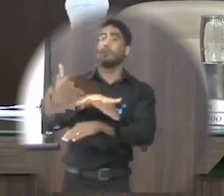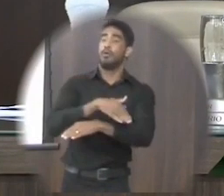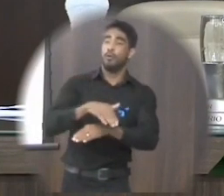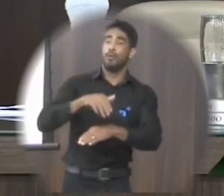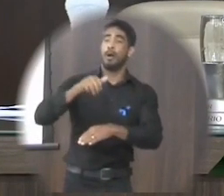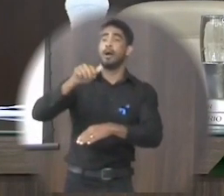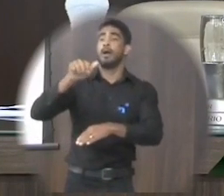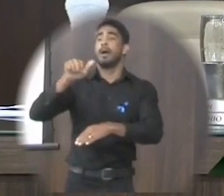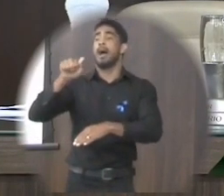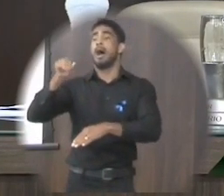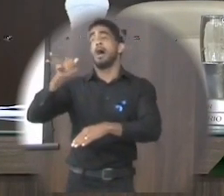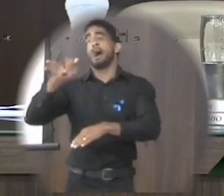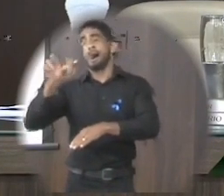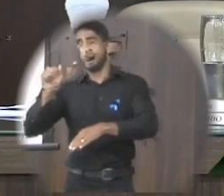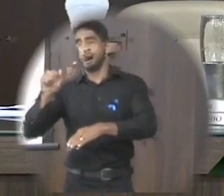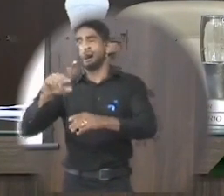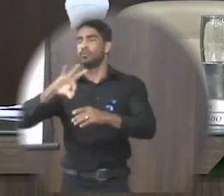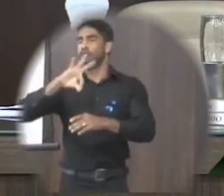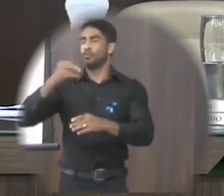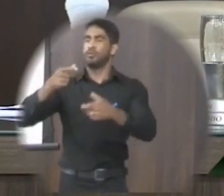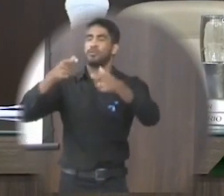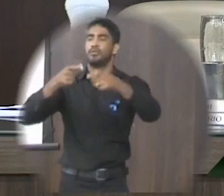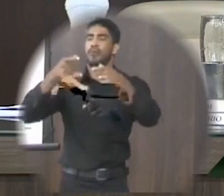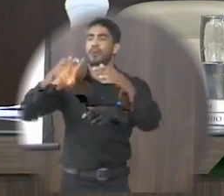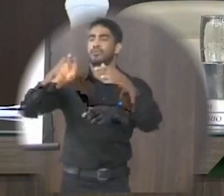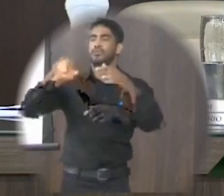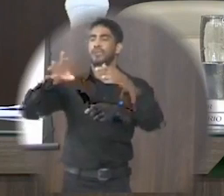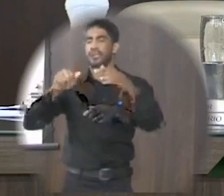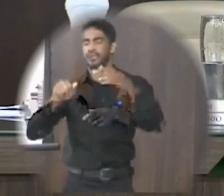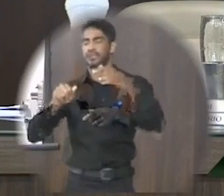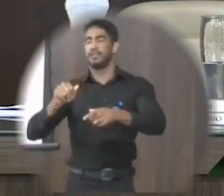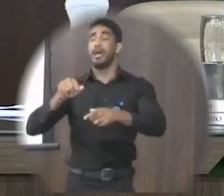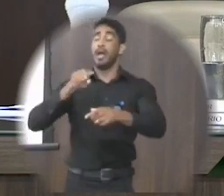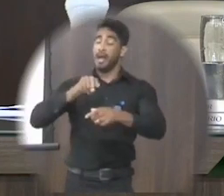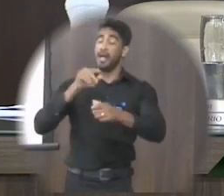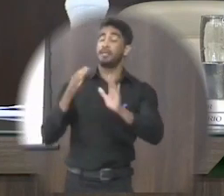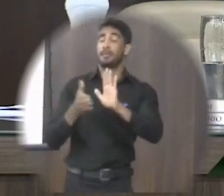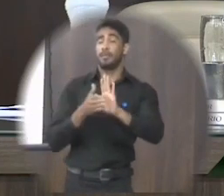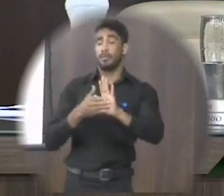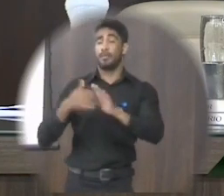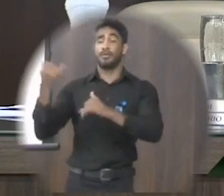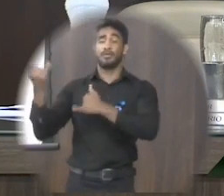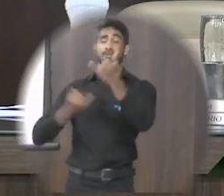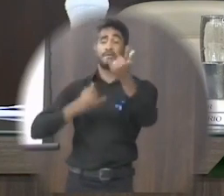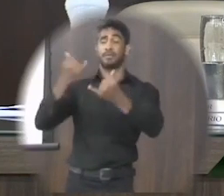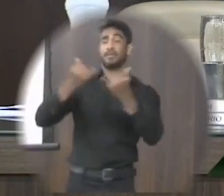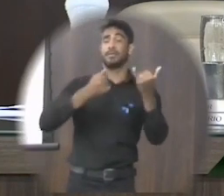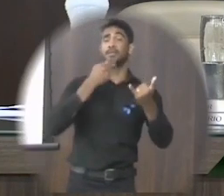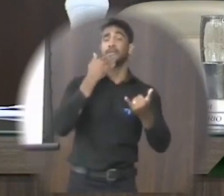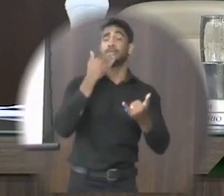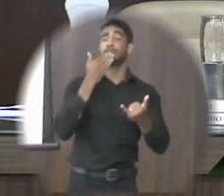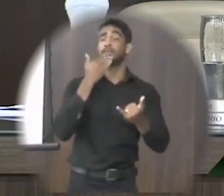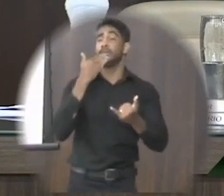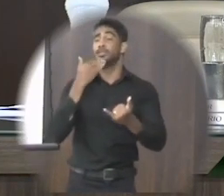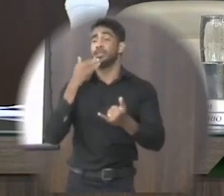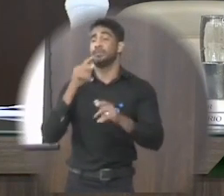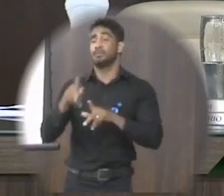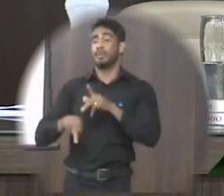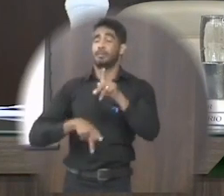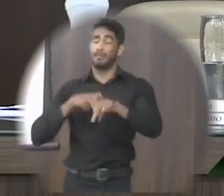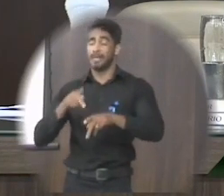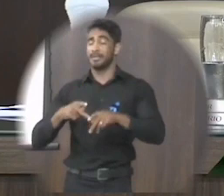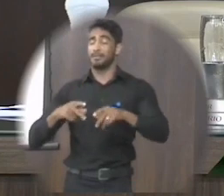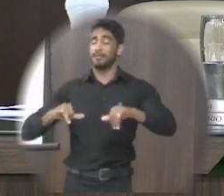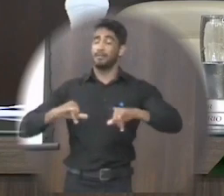bairro Veredas. A solicitação proposta vem no sentido de atender diversas reivindicações da população que mora no local e vem sofrendo